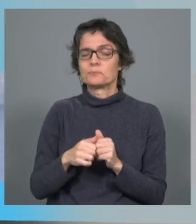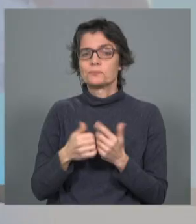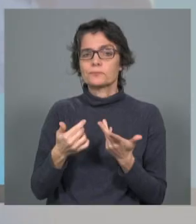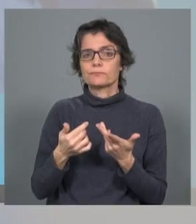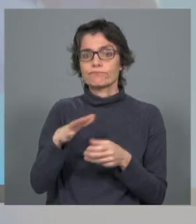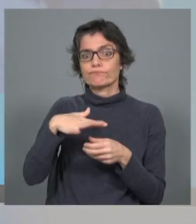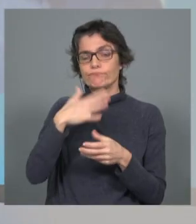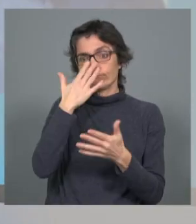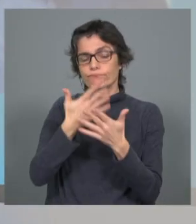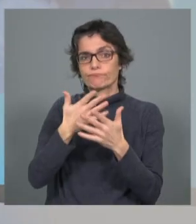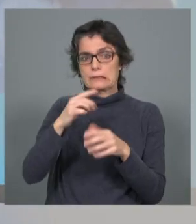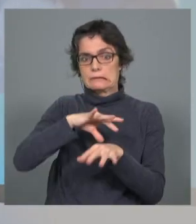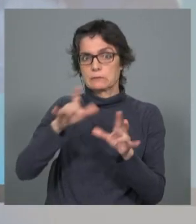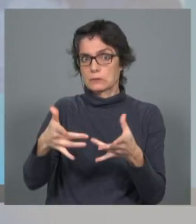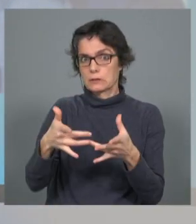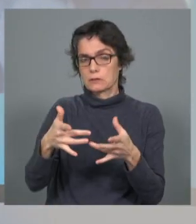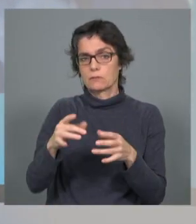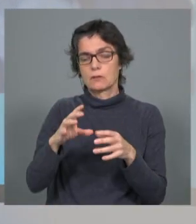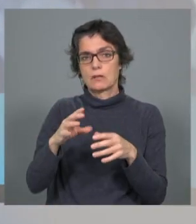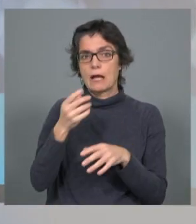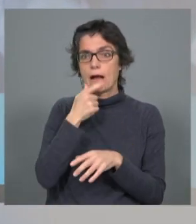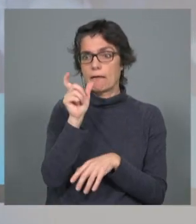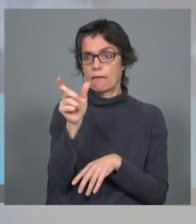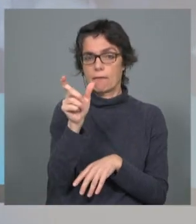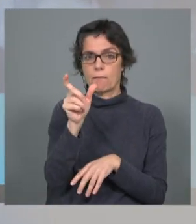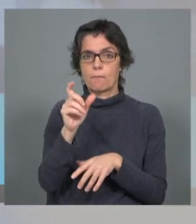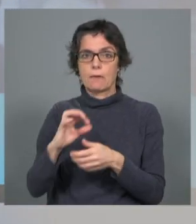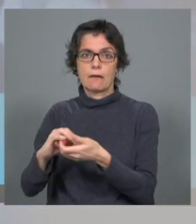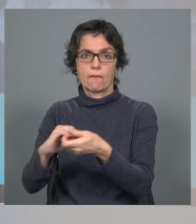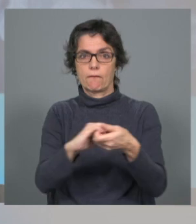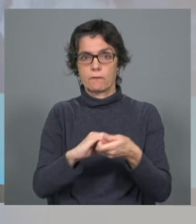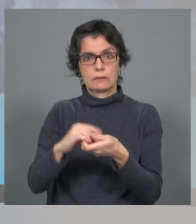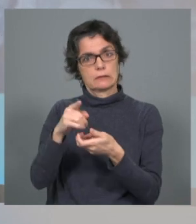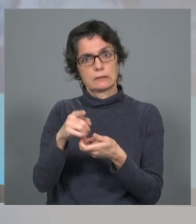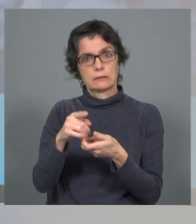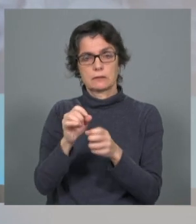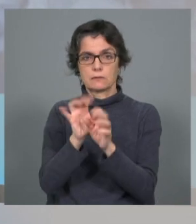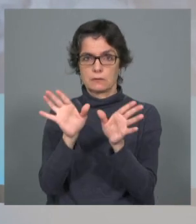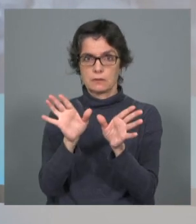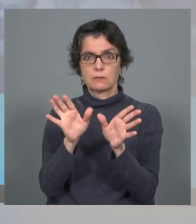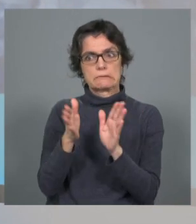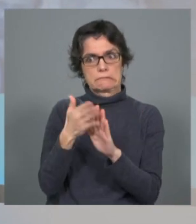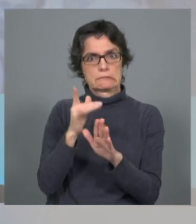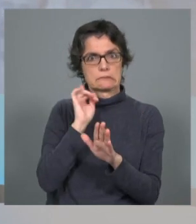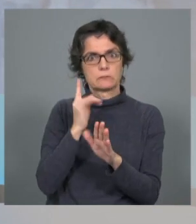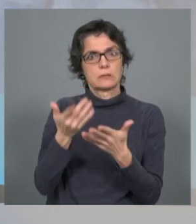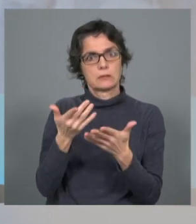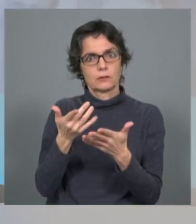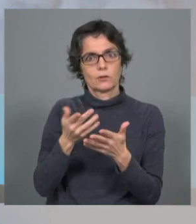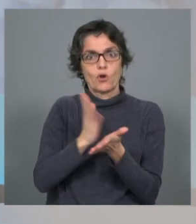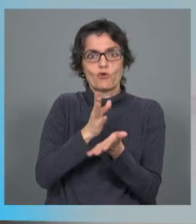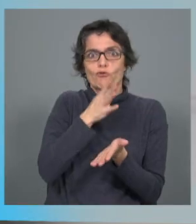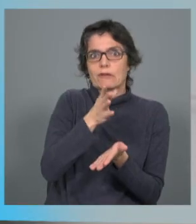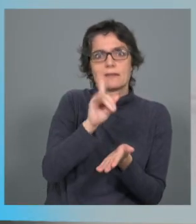facto, a palavra solidariedade, mais do que nunca, adquire agora uma urgência. Sim. Que é necessário praticar, não só afirmar. Sim, não só dizer, não